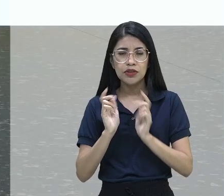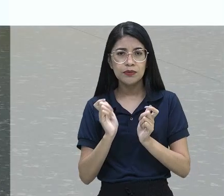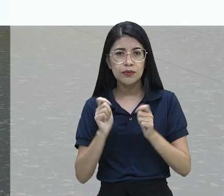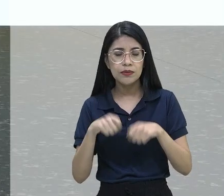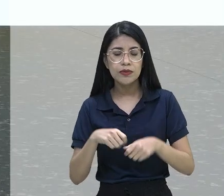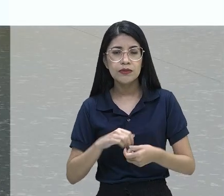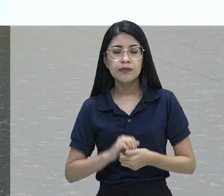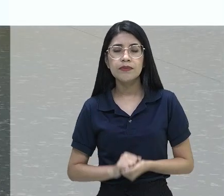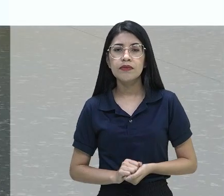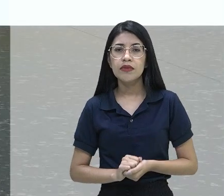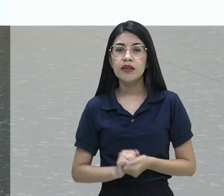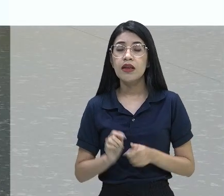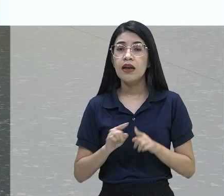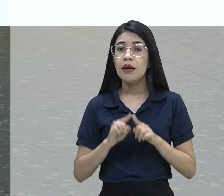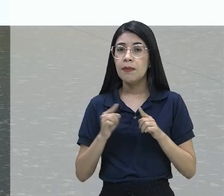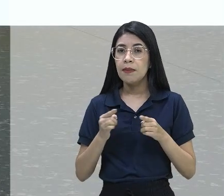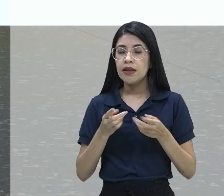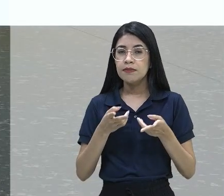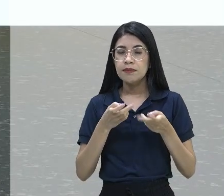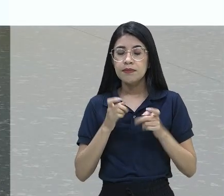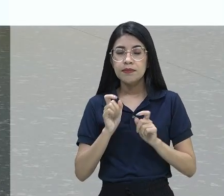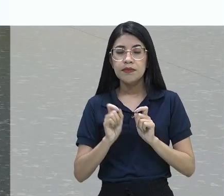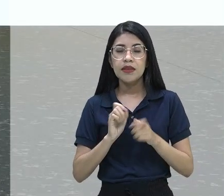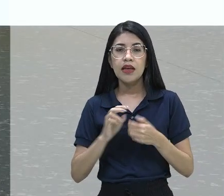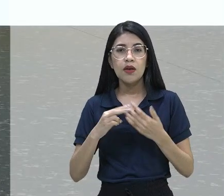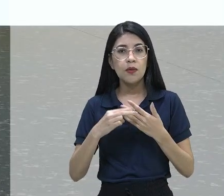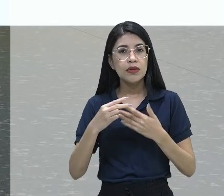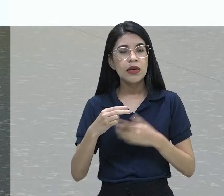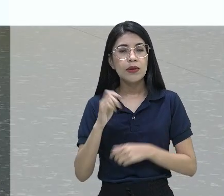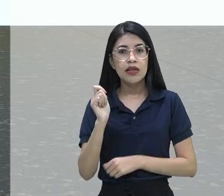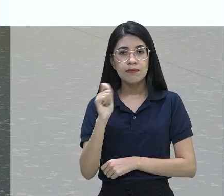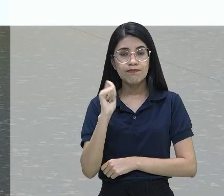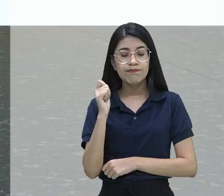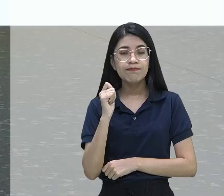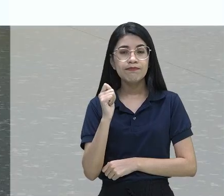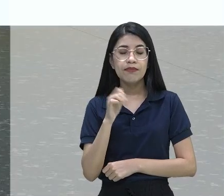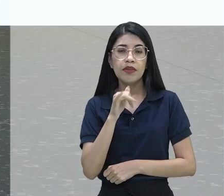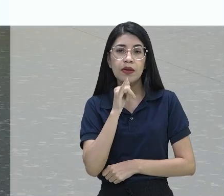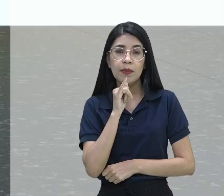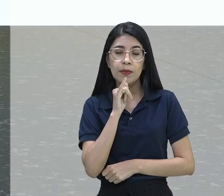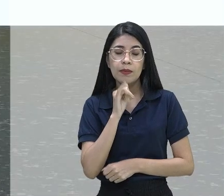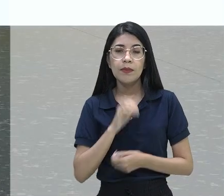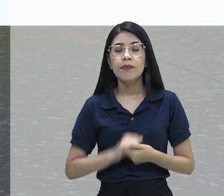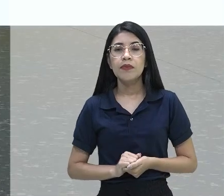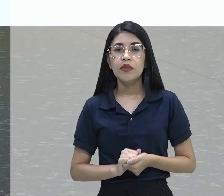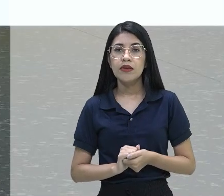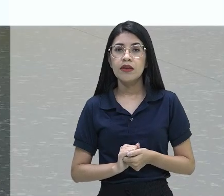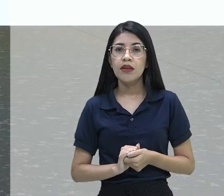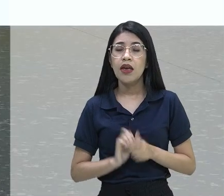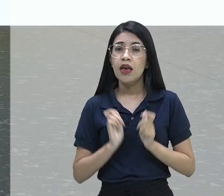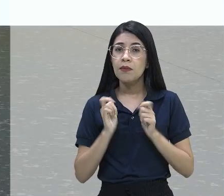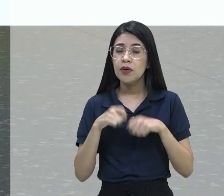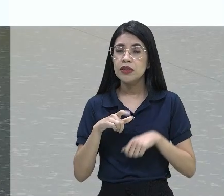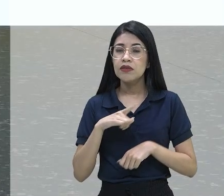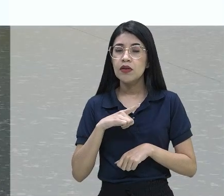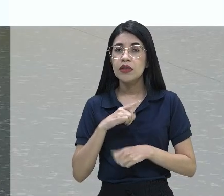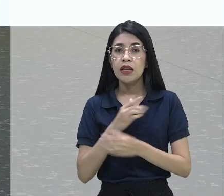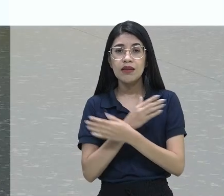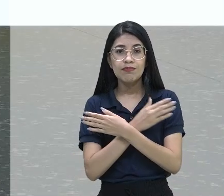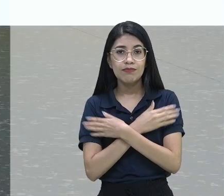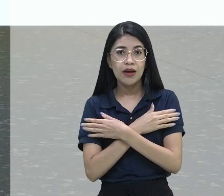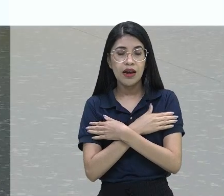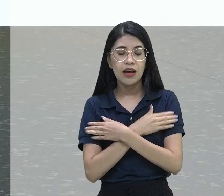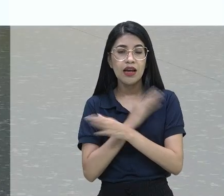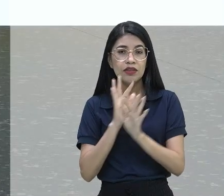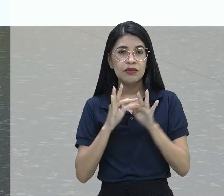Exatamente. Mas, olha só, as consequências seriam graves. Poderíamos ver desemprego em massa nas